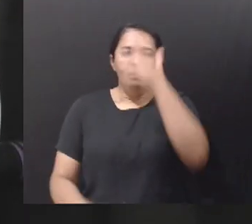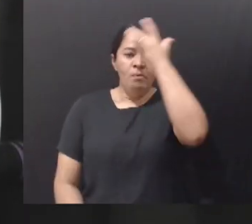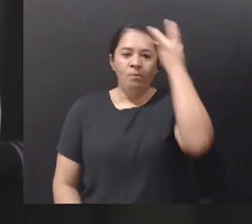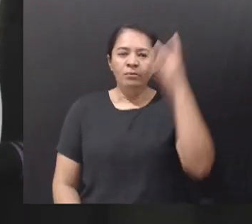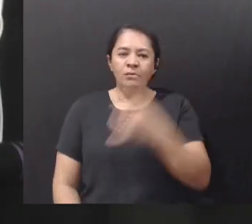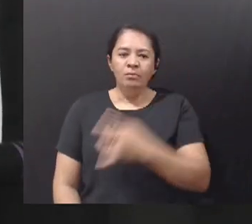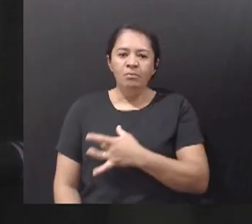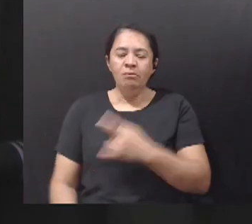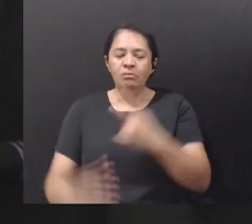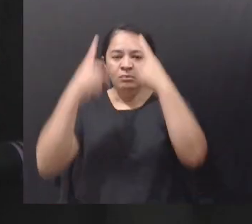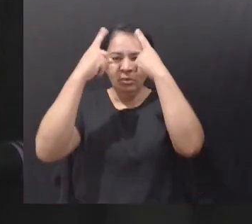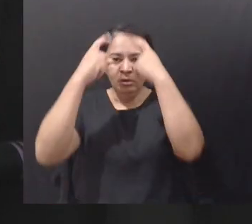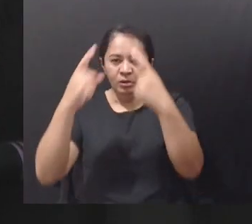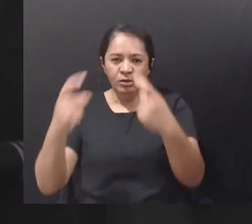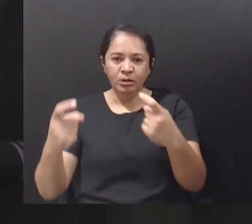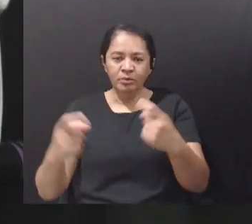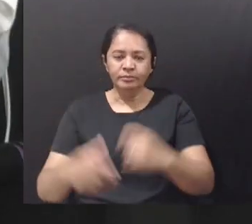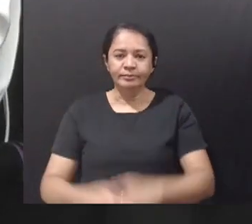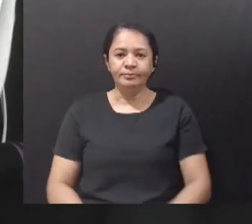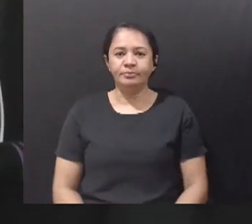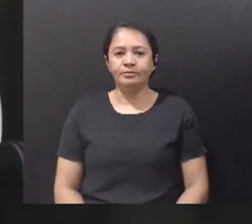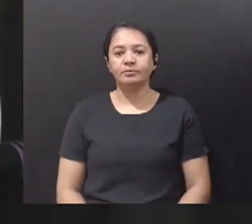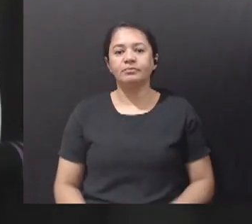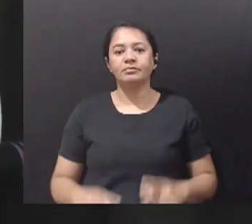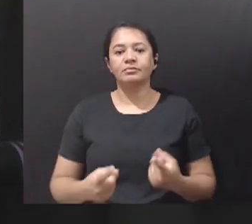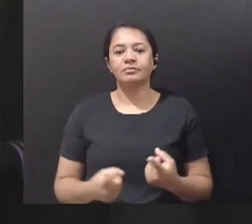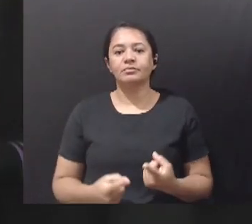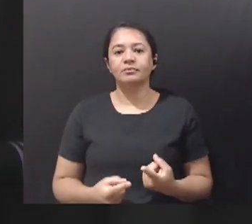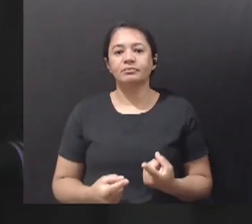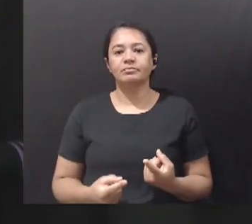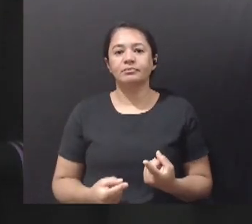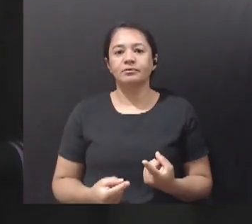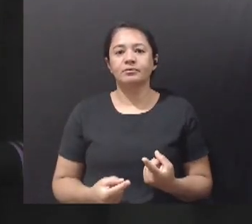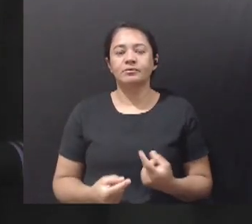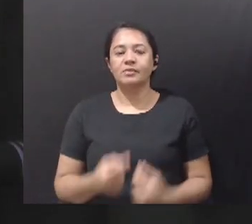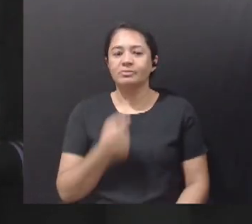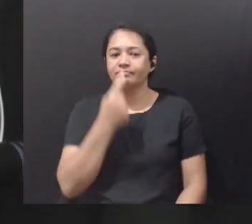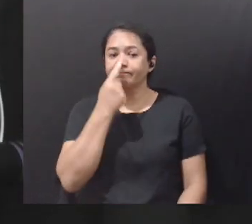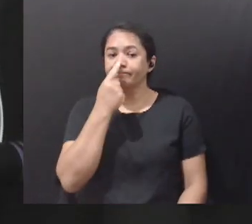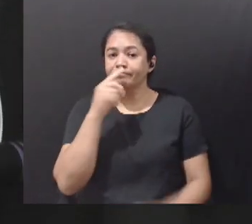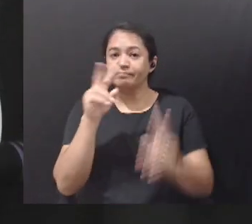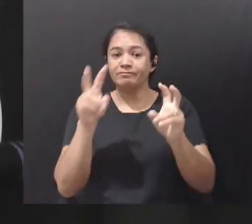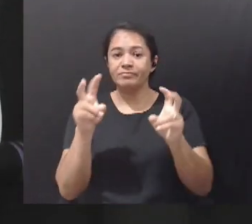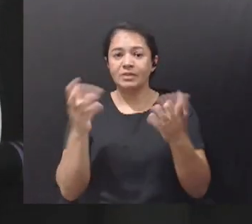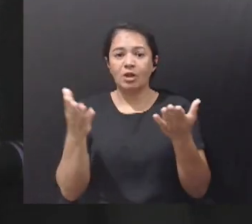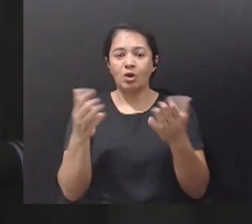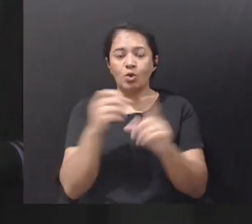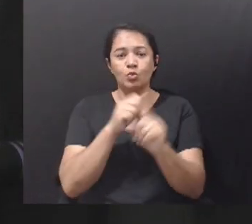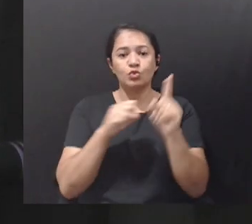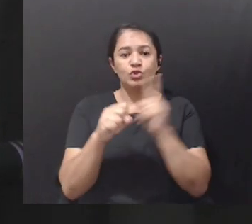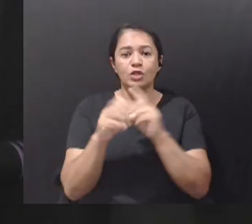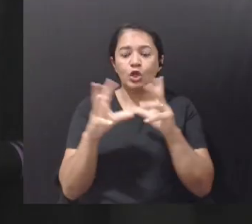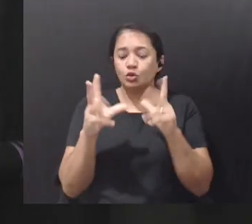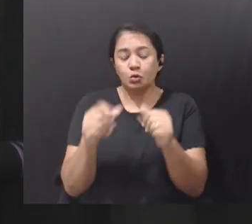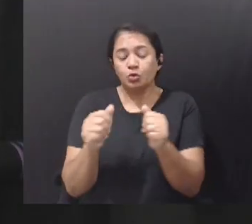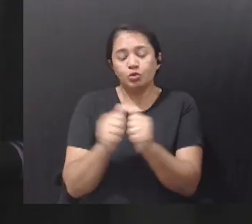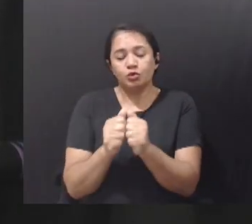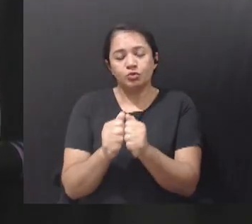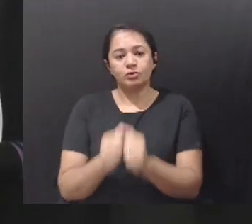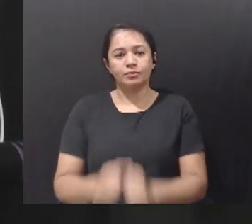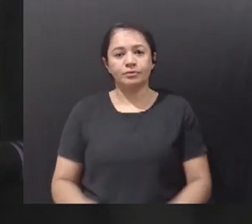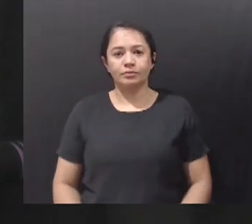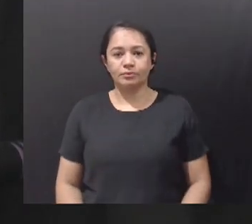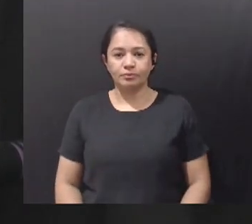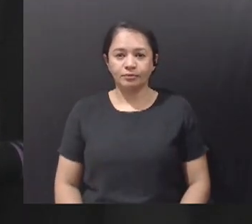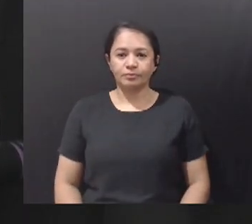uma paz na cidade, mas são aqueles mais achegados ao tema. Agora, o social é todo mundo, está todo mundo